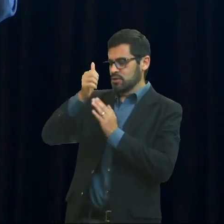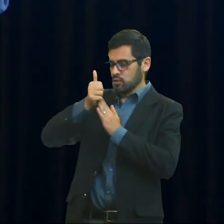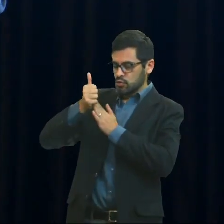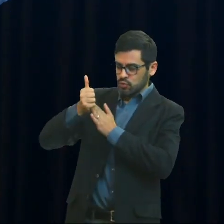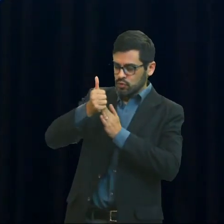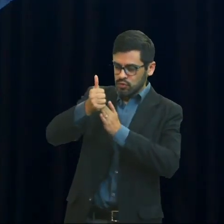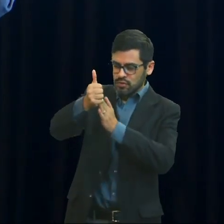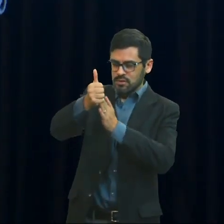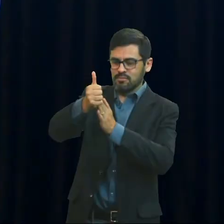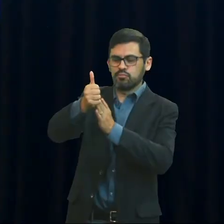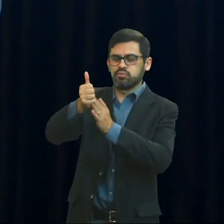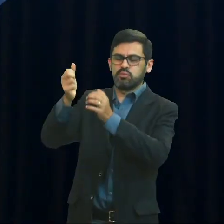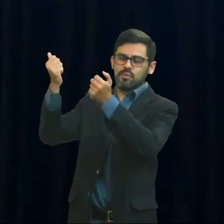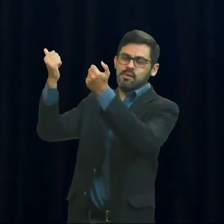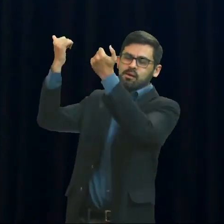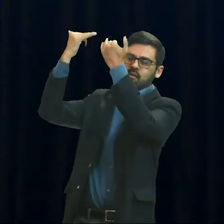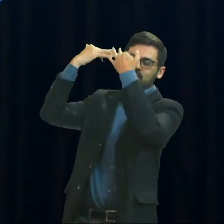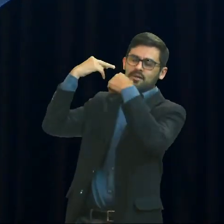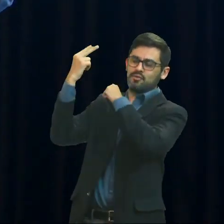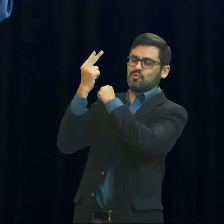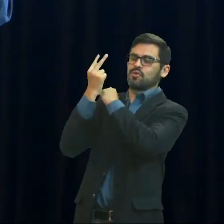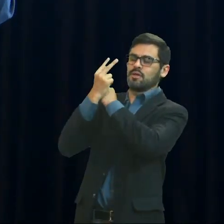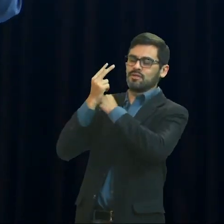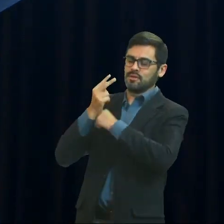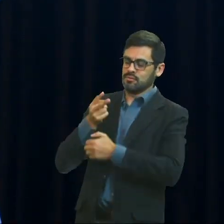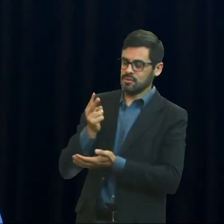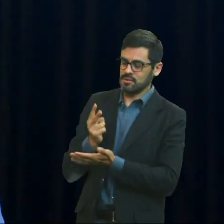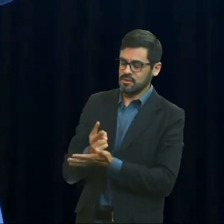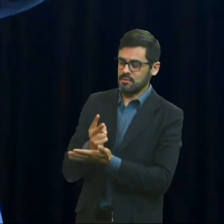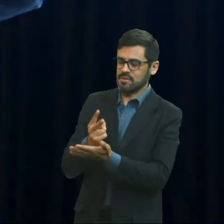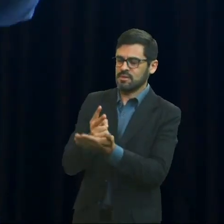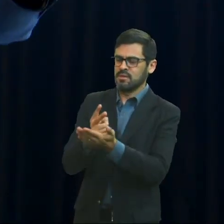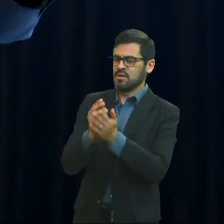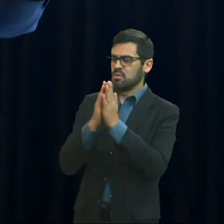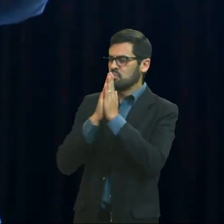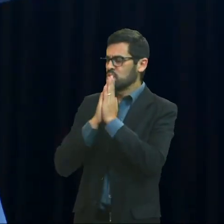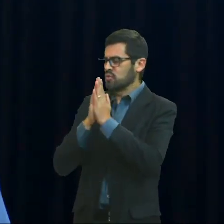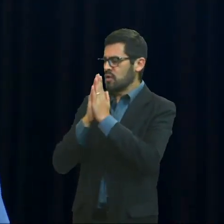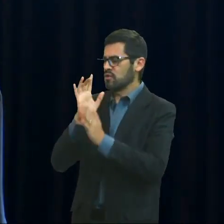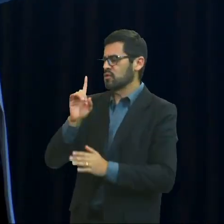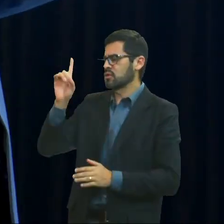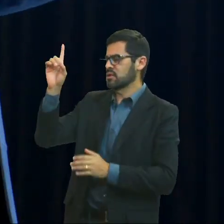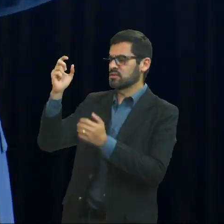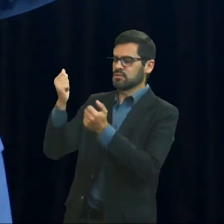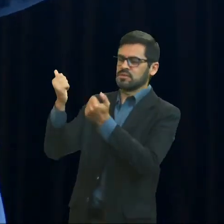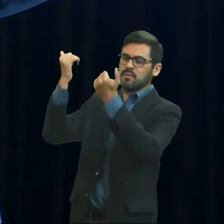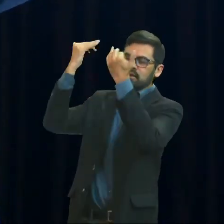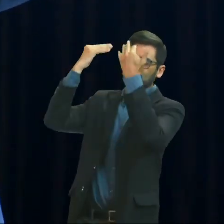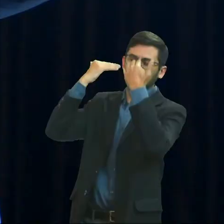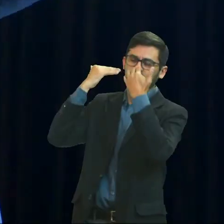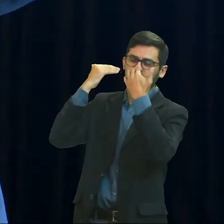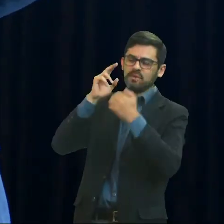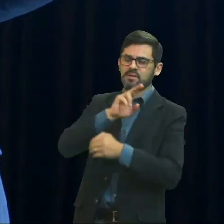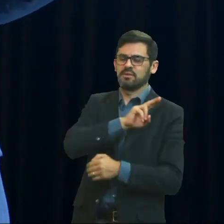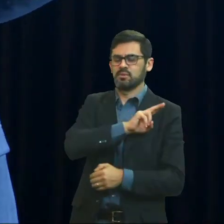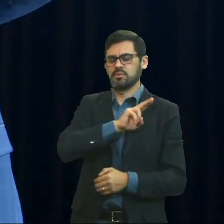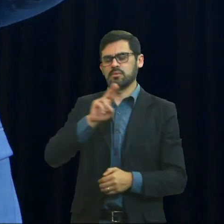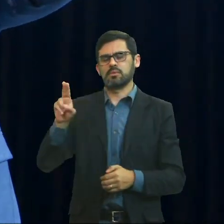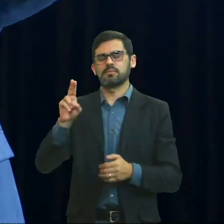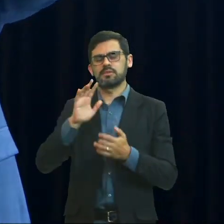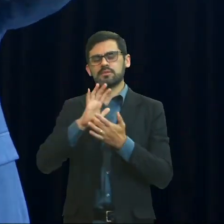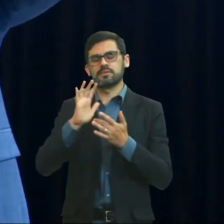de Deus não cessa sobre nós. Faz assim, Pai, nos abençoa, em nome